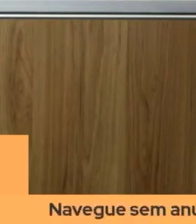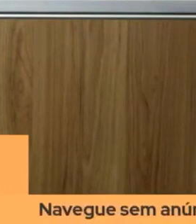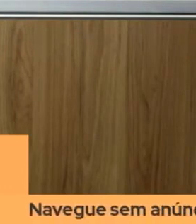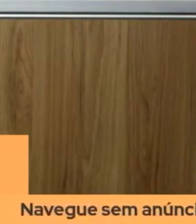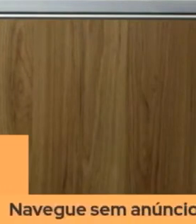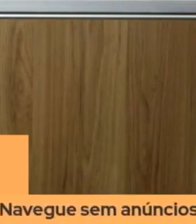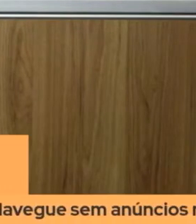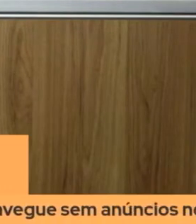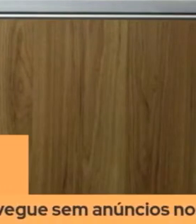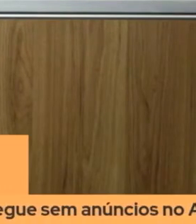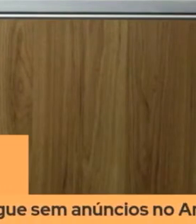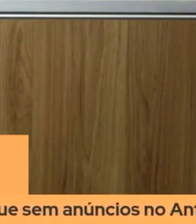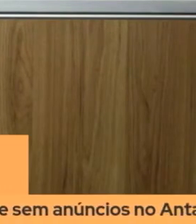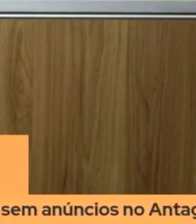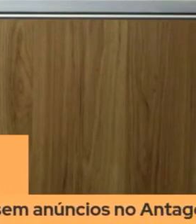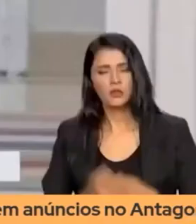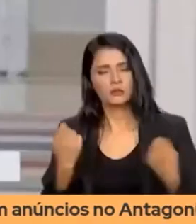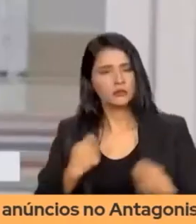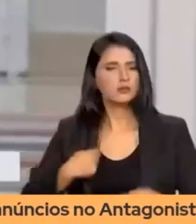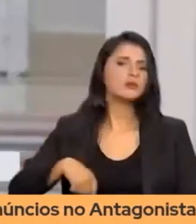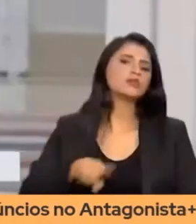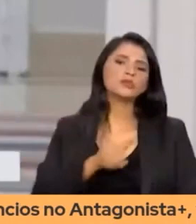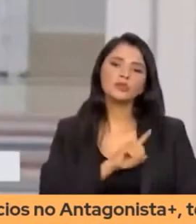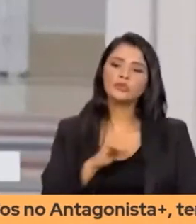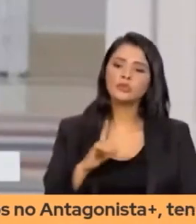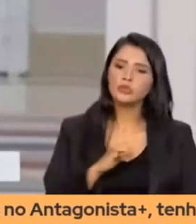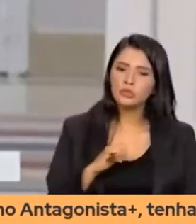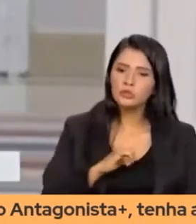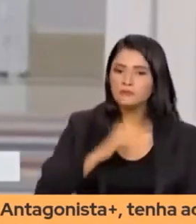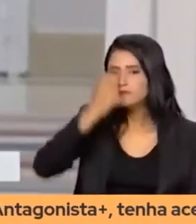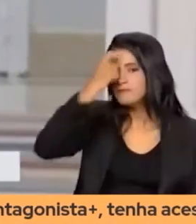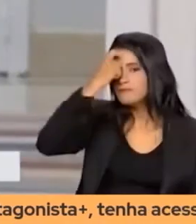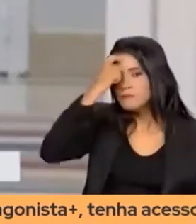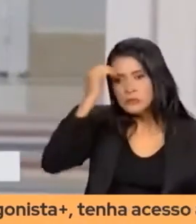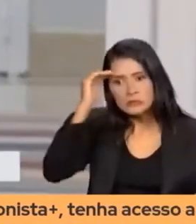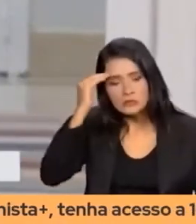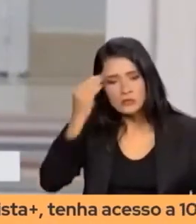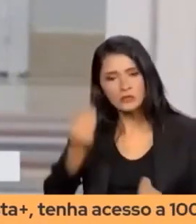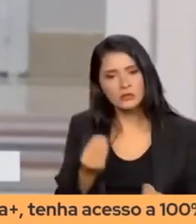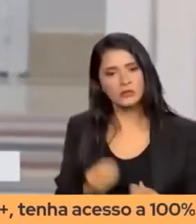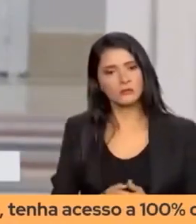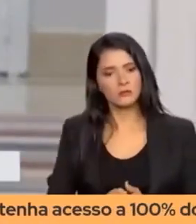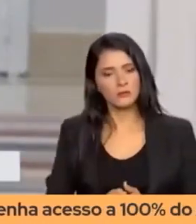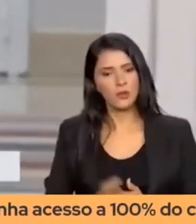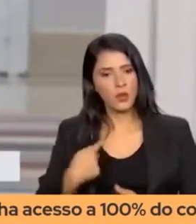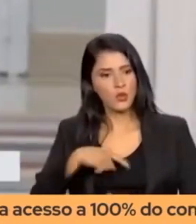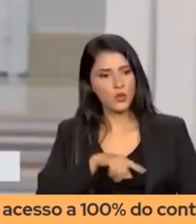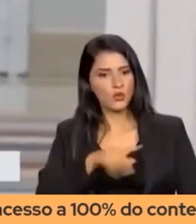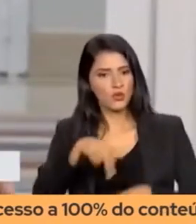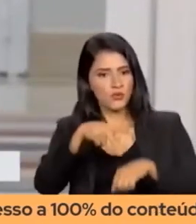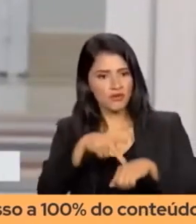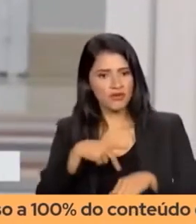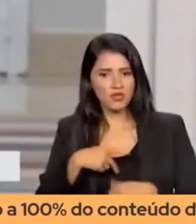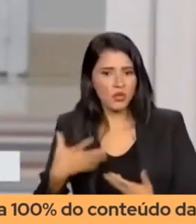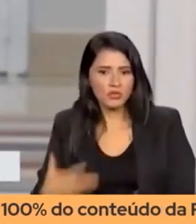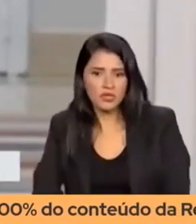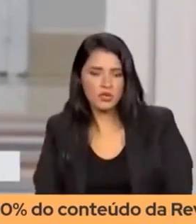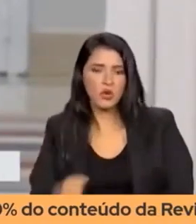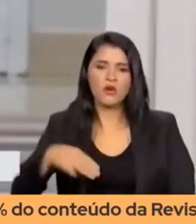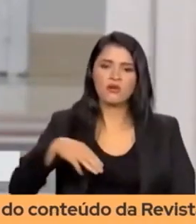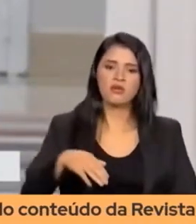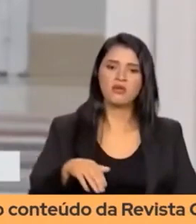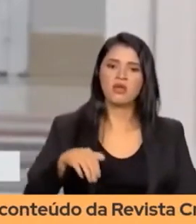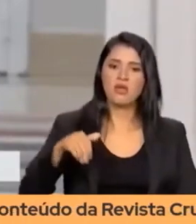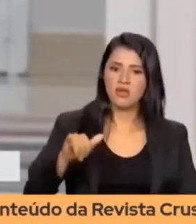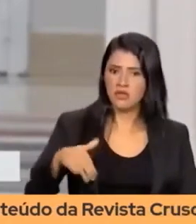Jair Messias Bolsonaro. A gente também tem um vídeo para você. O nosso país, por exemplo, negou as decisões da OMC, não